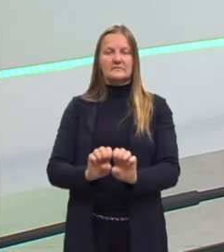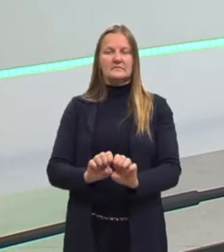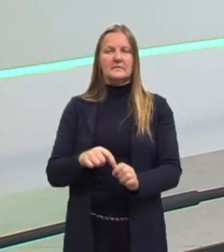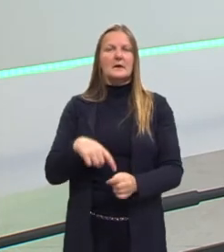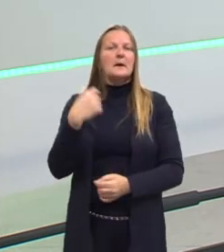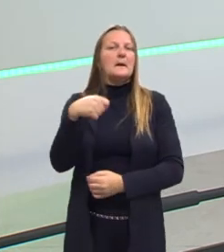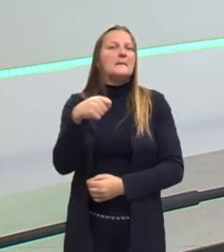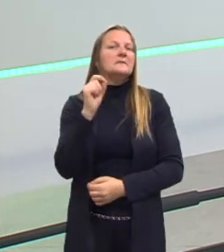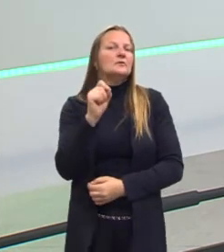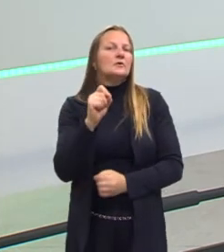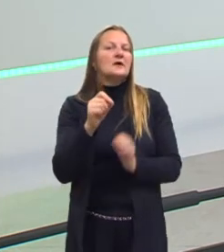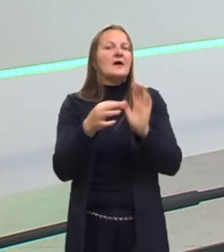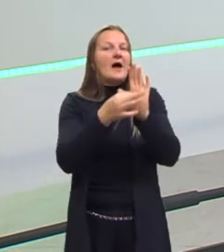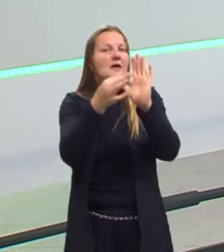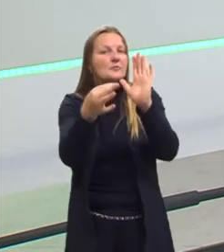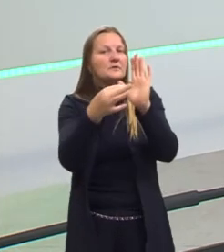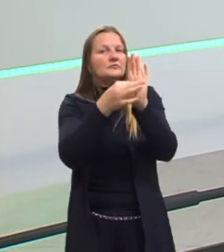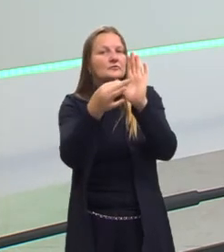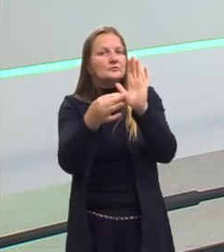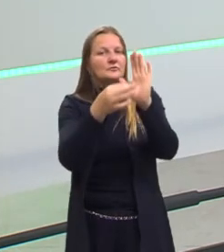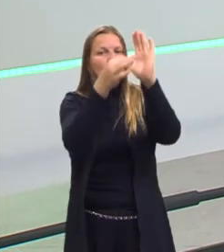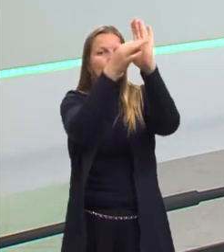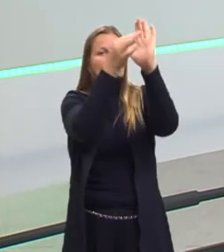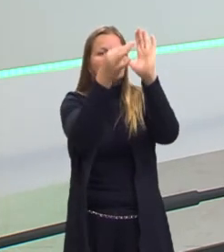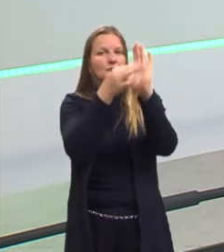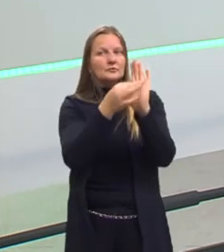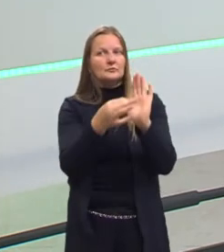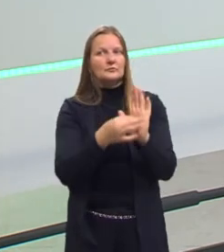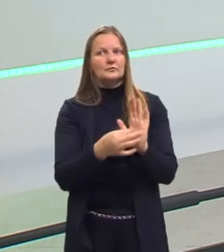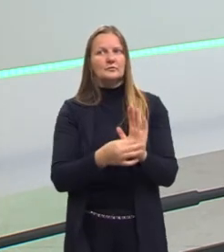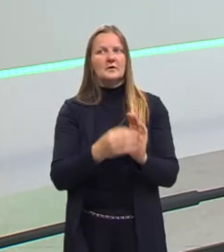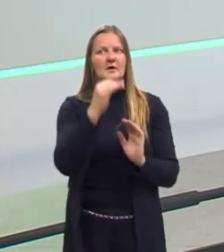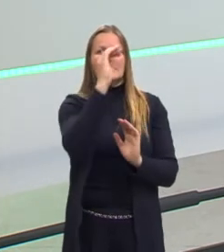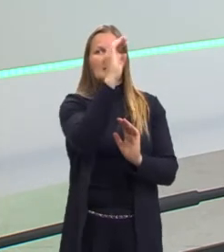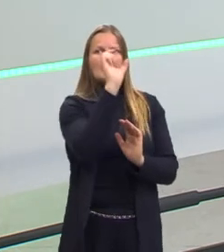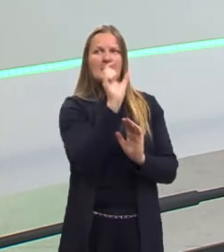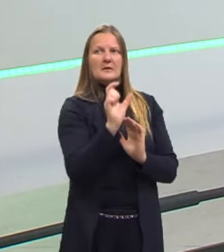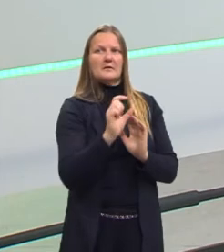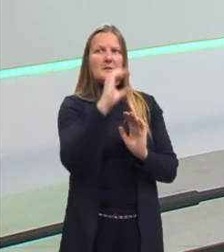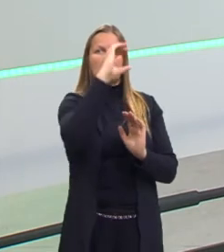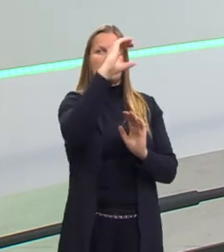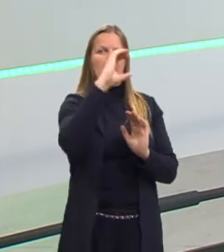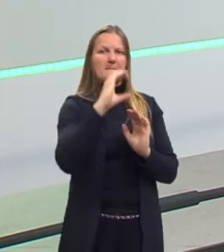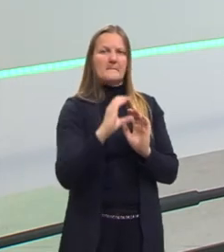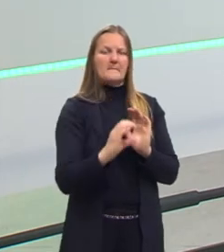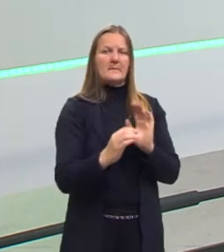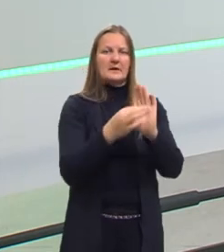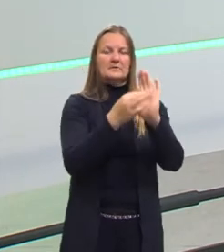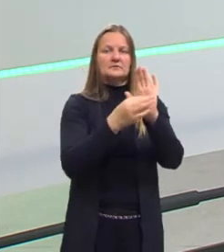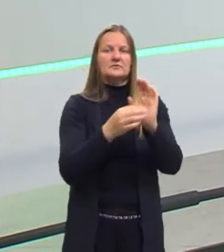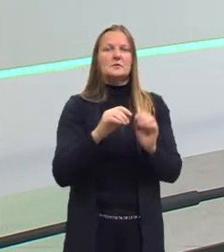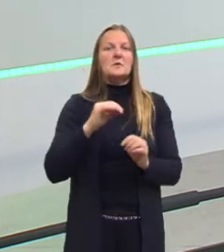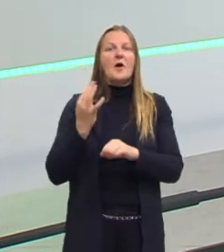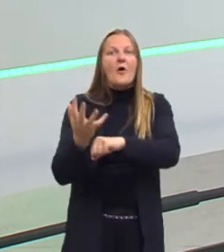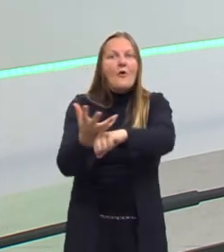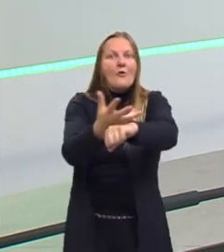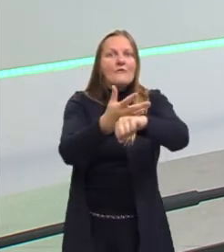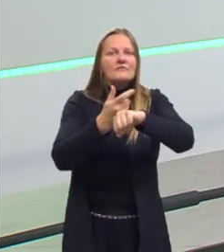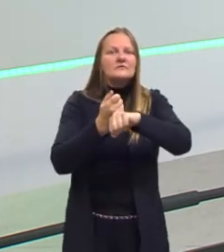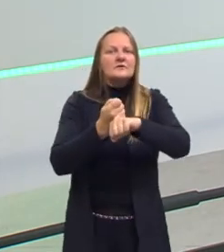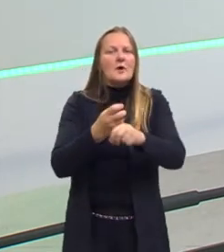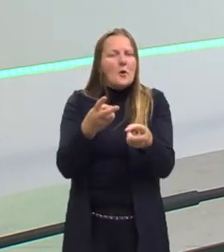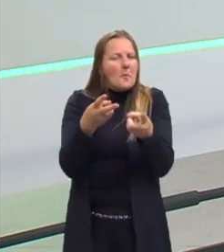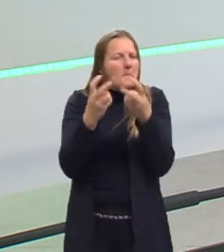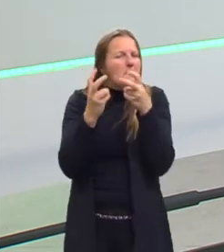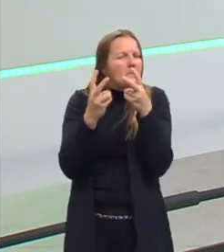precisa de argumentação para eu desenvolver a minha ideia Ora eu preciso te convencer que eu percebi